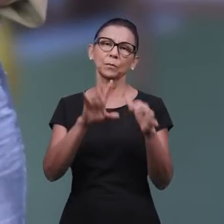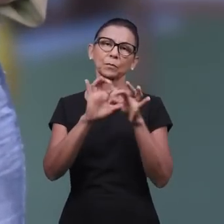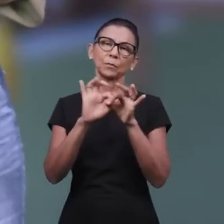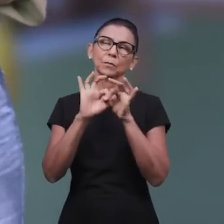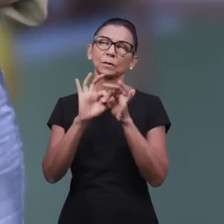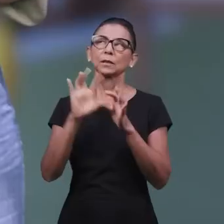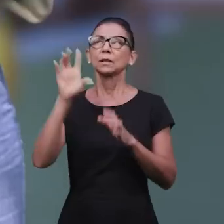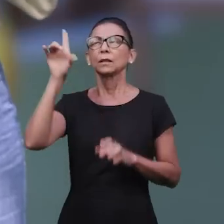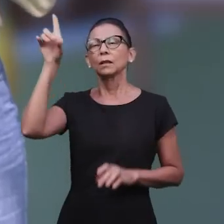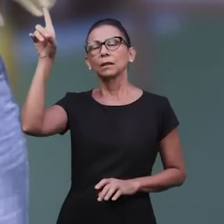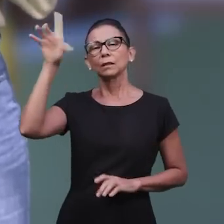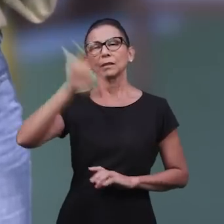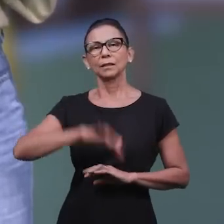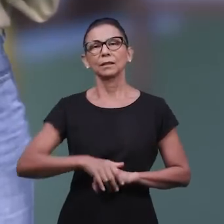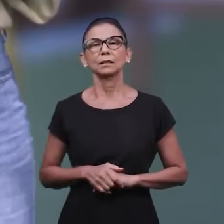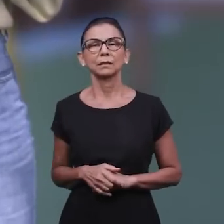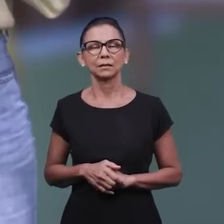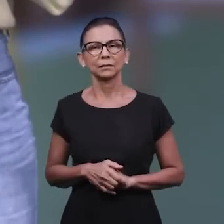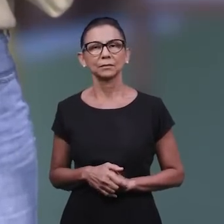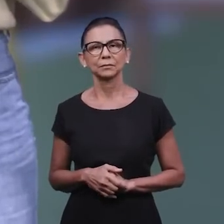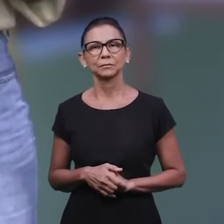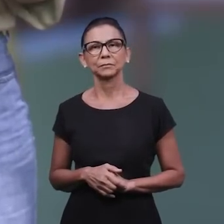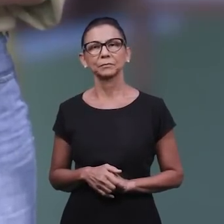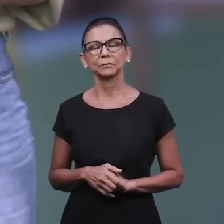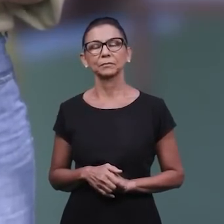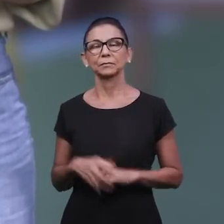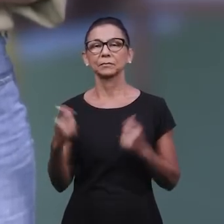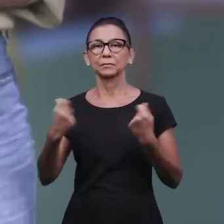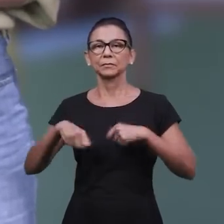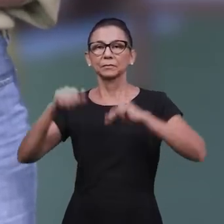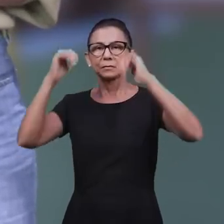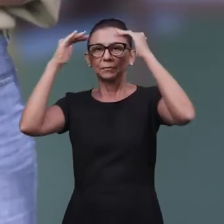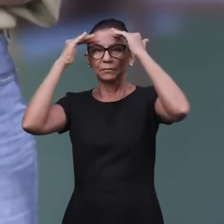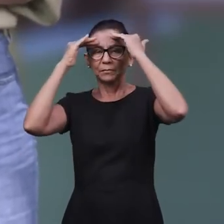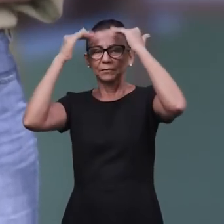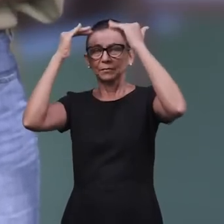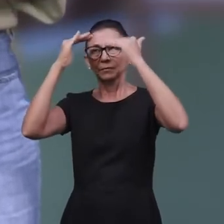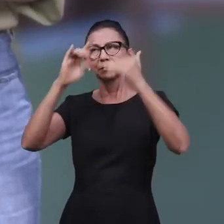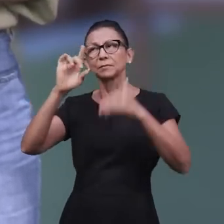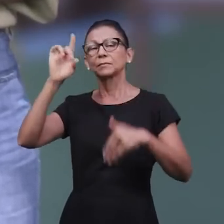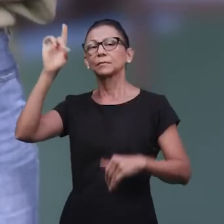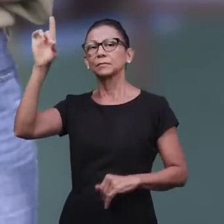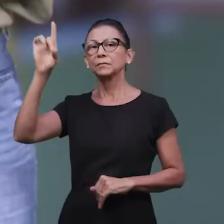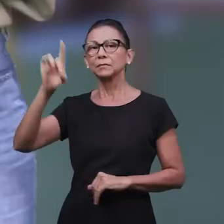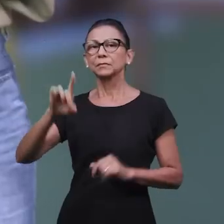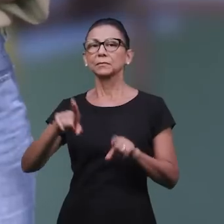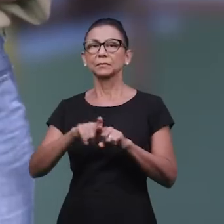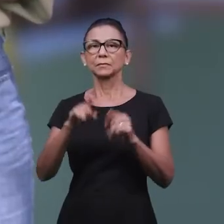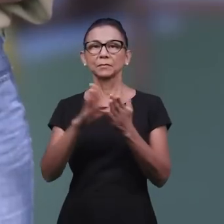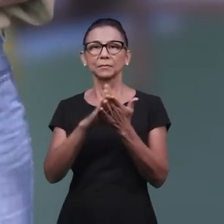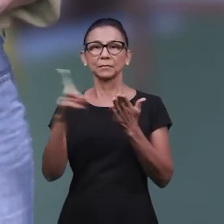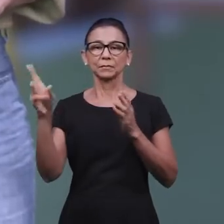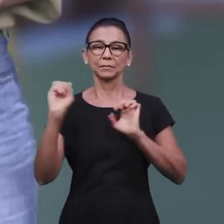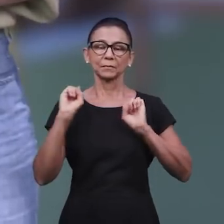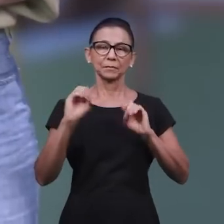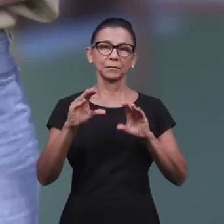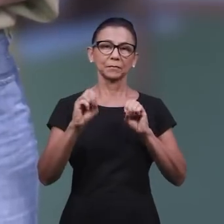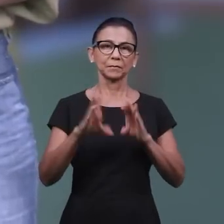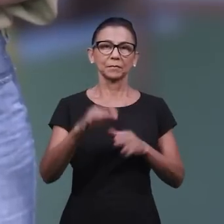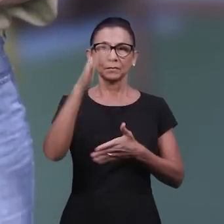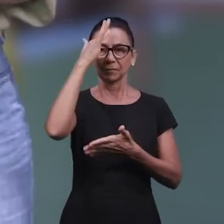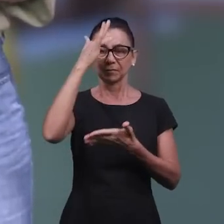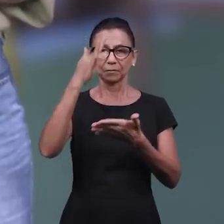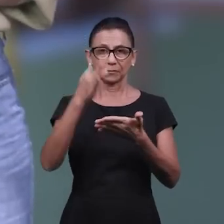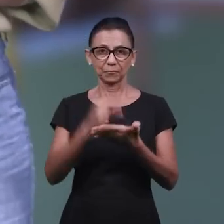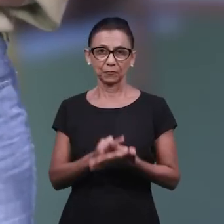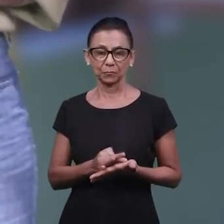com Deus. Ela nos leva a sermos obedientes a Deus. E a Bíblia diz que a fé vem pelo ouvir